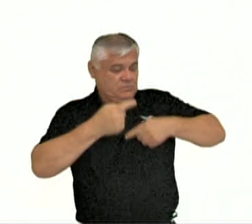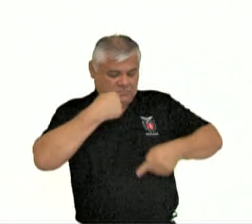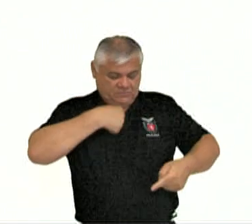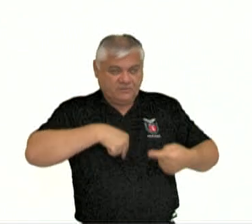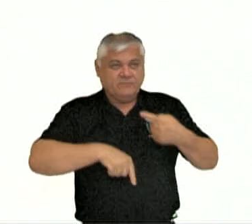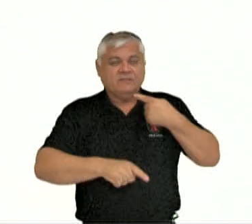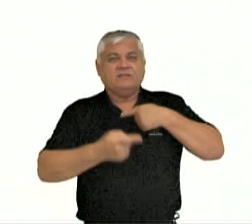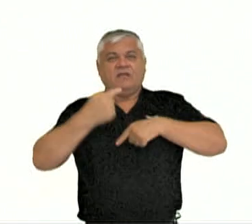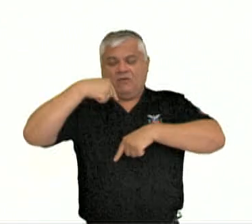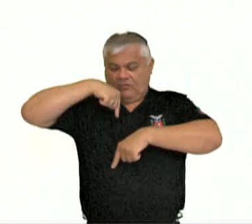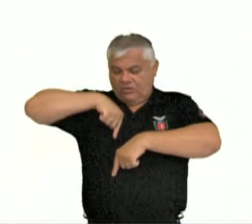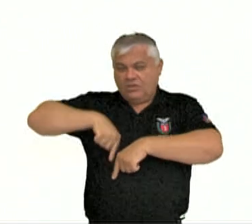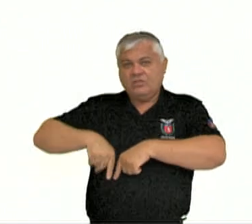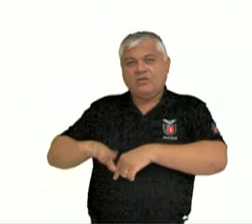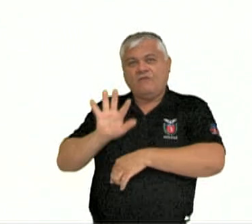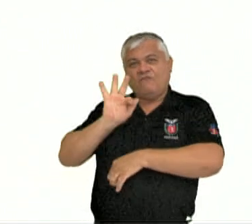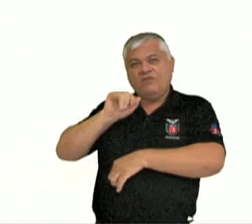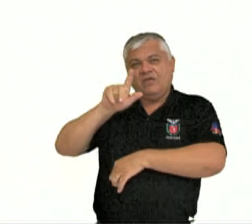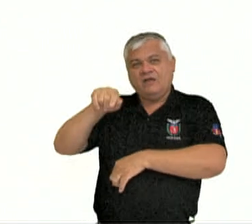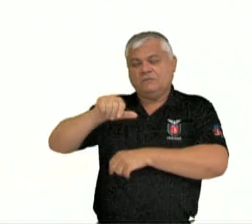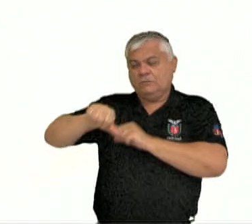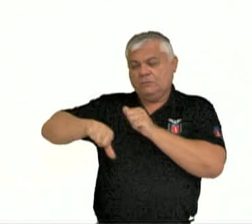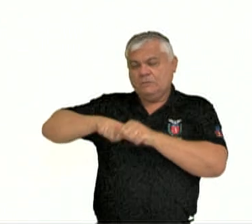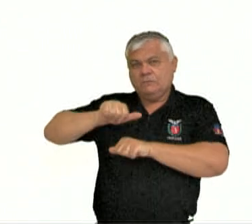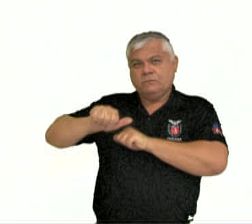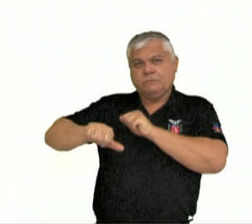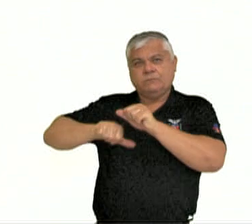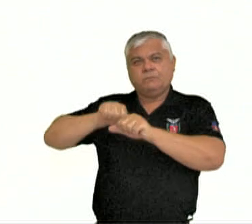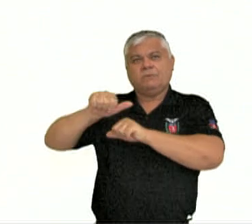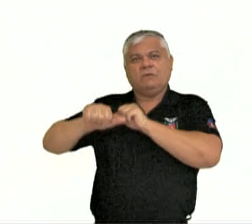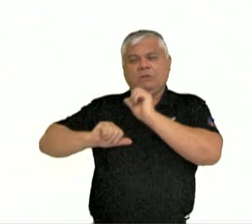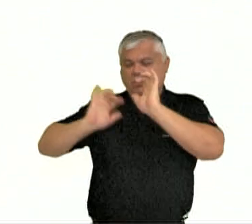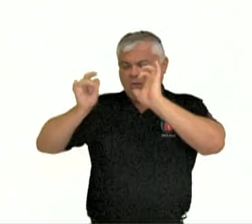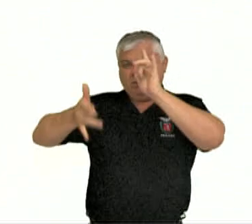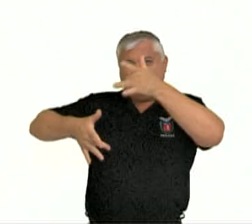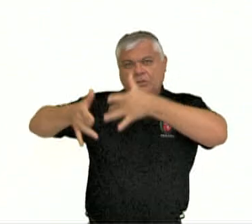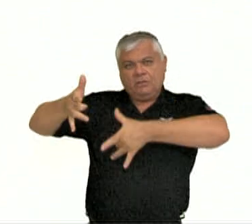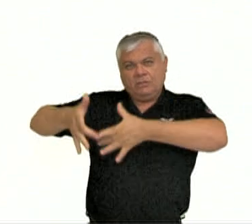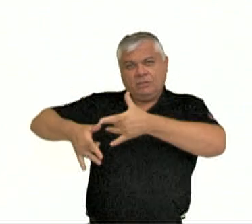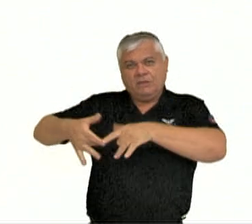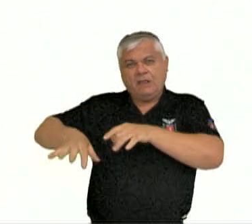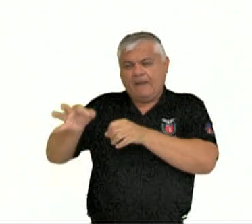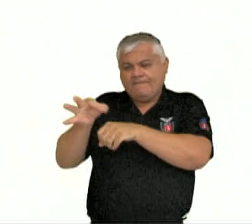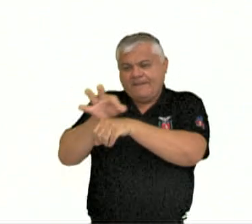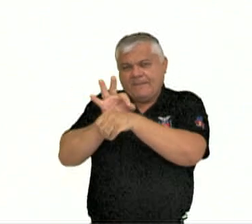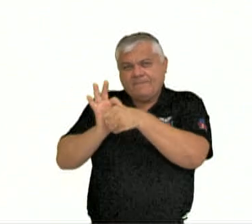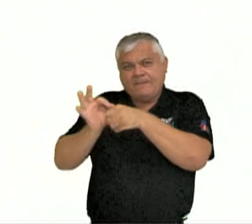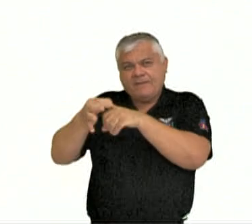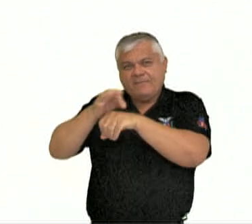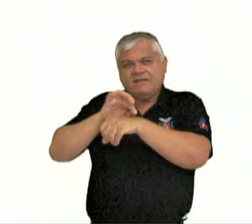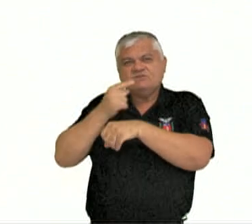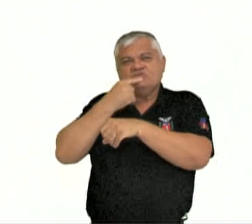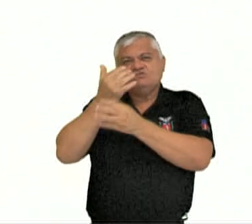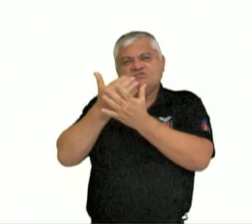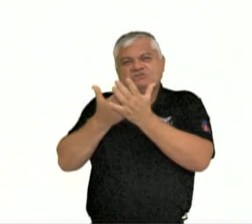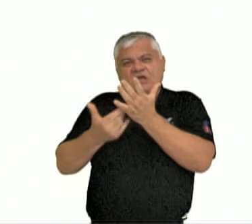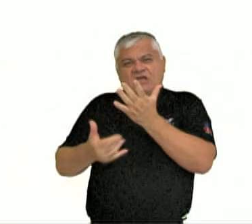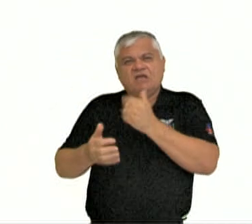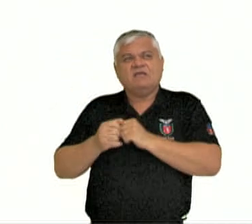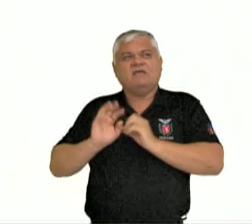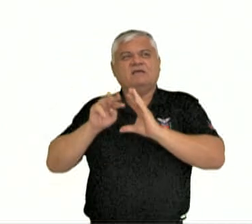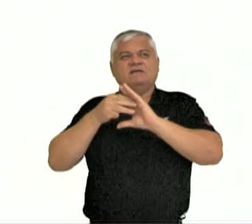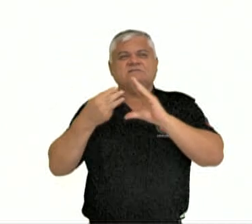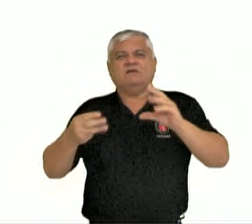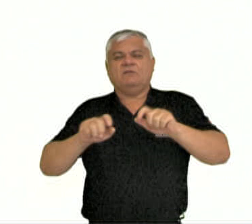até o fígado, faz então a reprodução dentro das hemácias e ocasiona então na quebra das